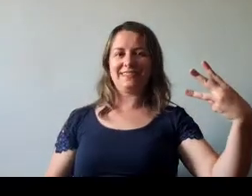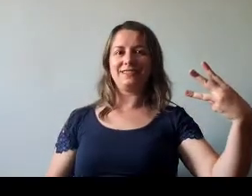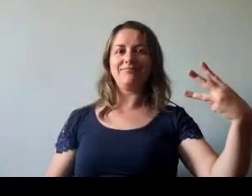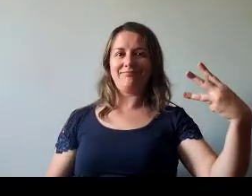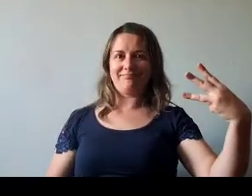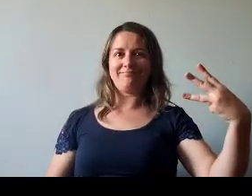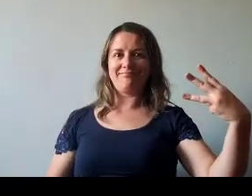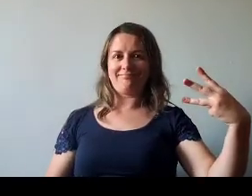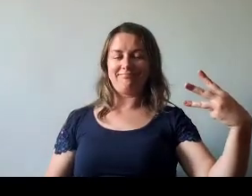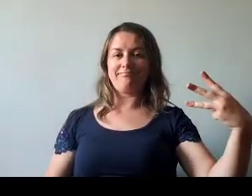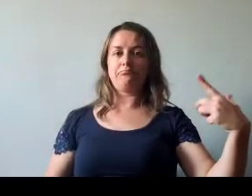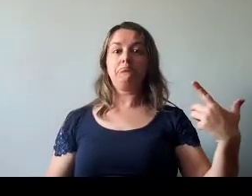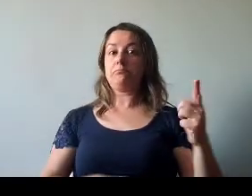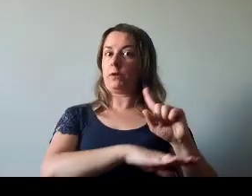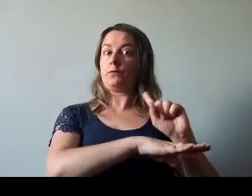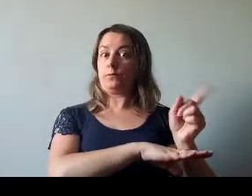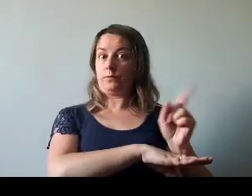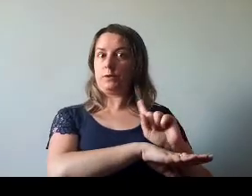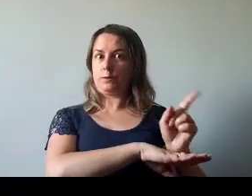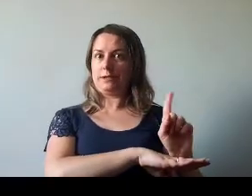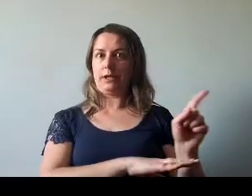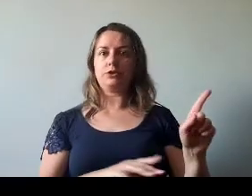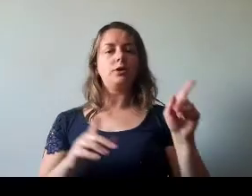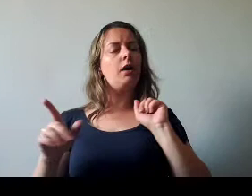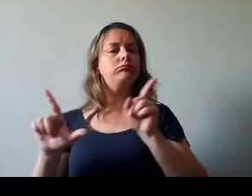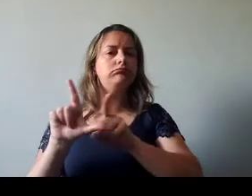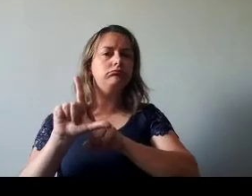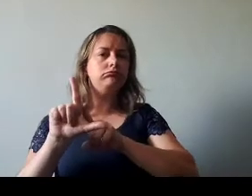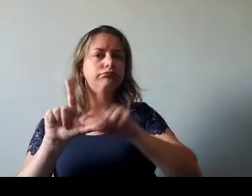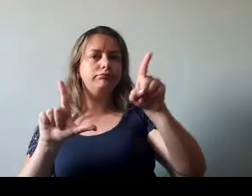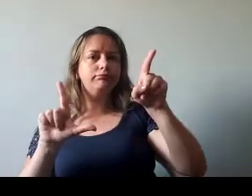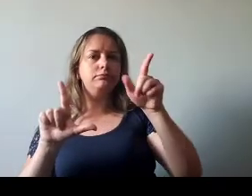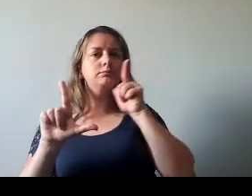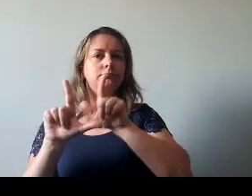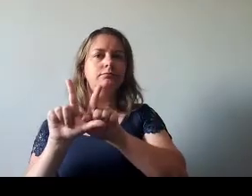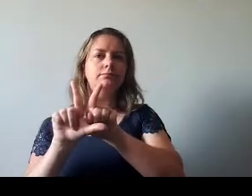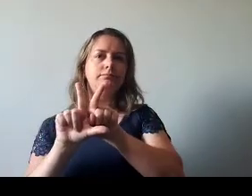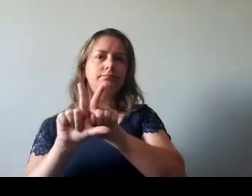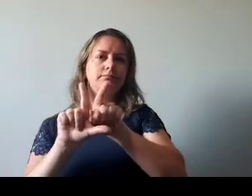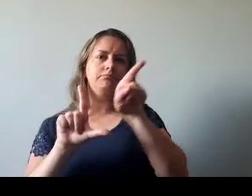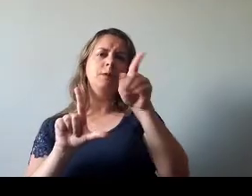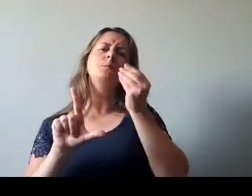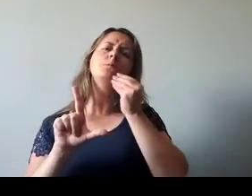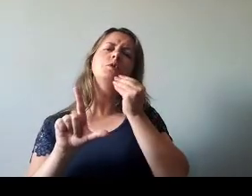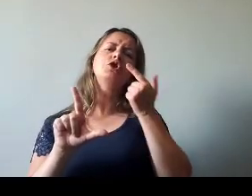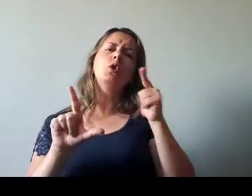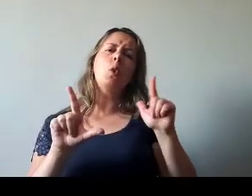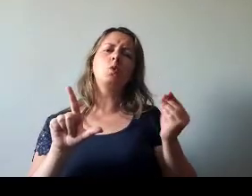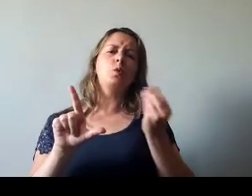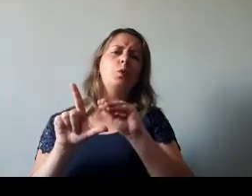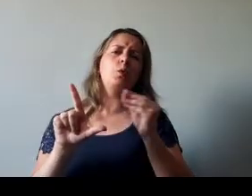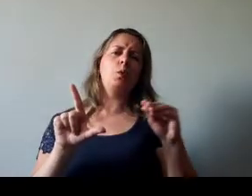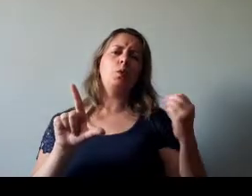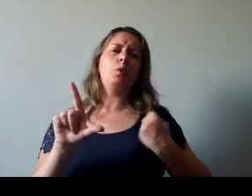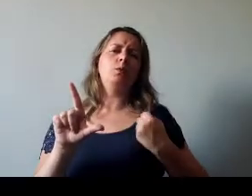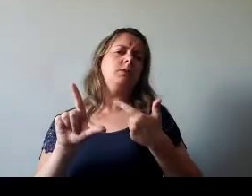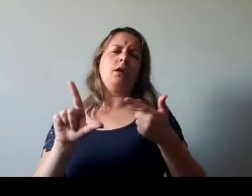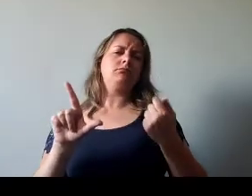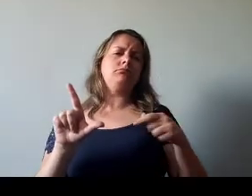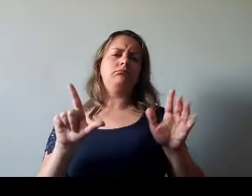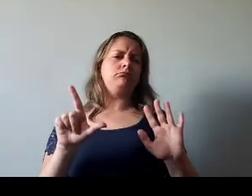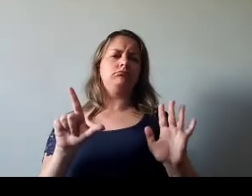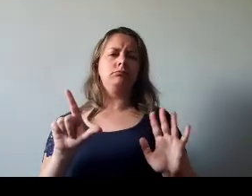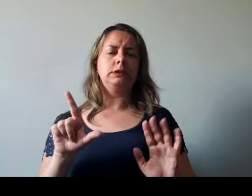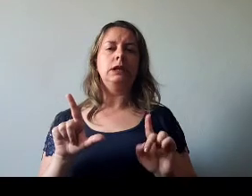a gente tem essa reta aqui, ó. Eu poderia ter colocado os outros valores aqui, não coloquei, mas a gente teria que, para